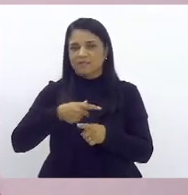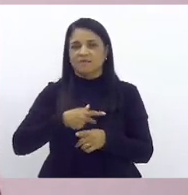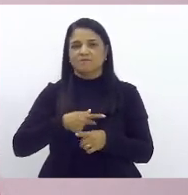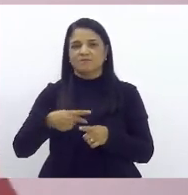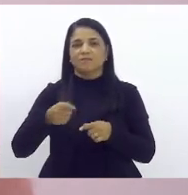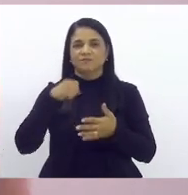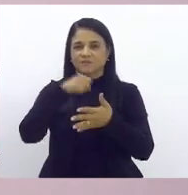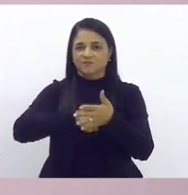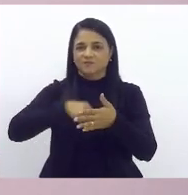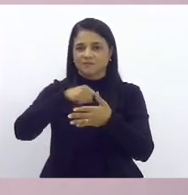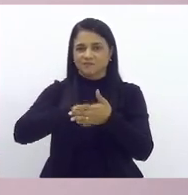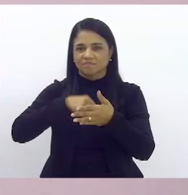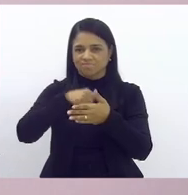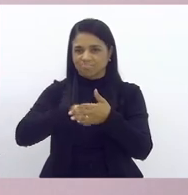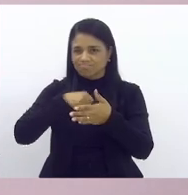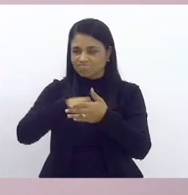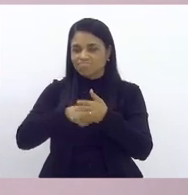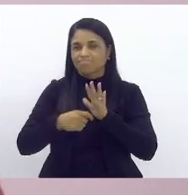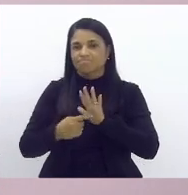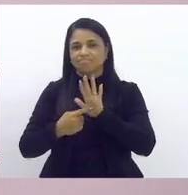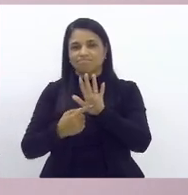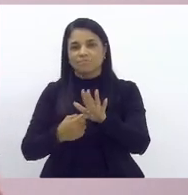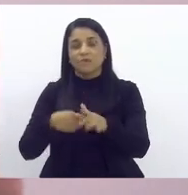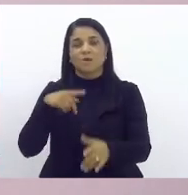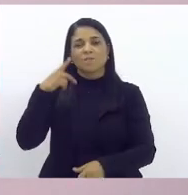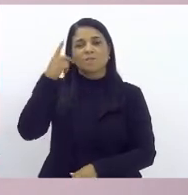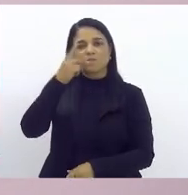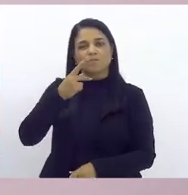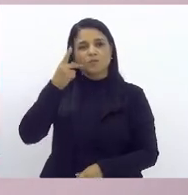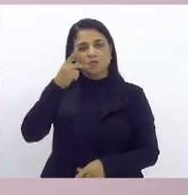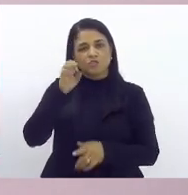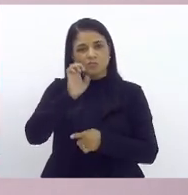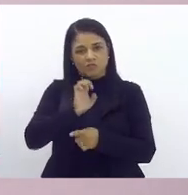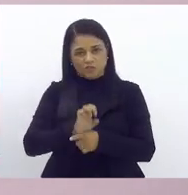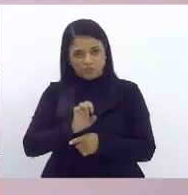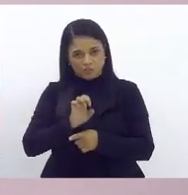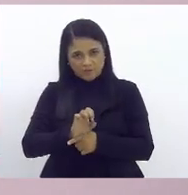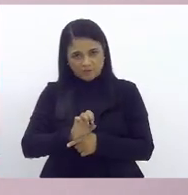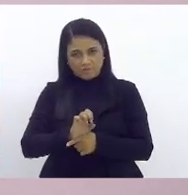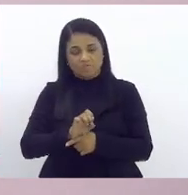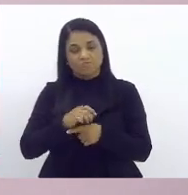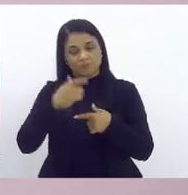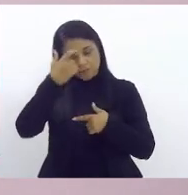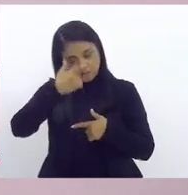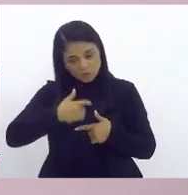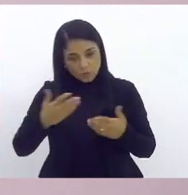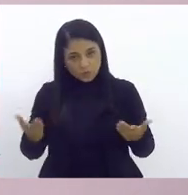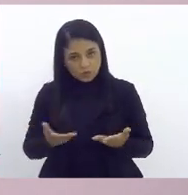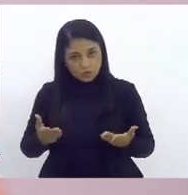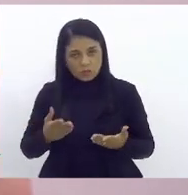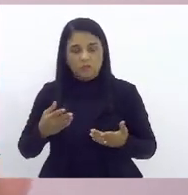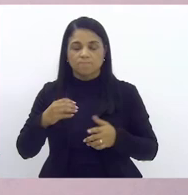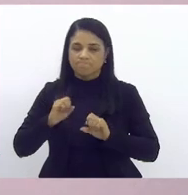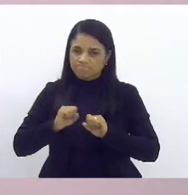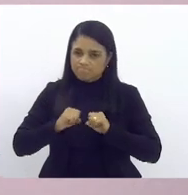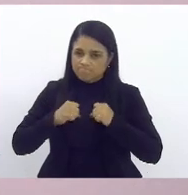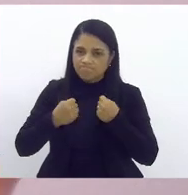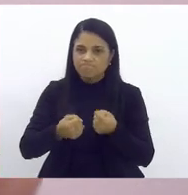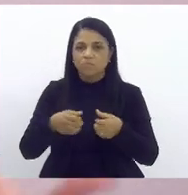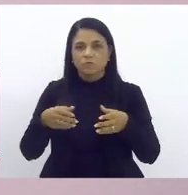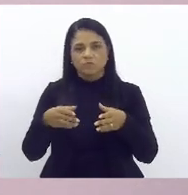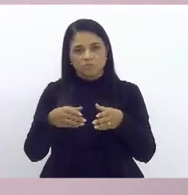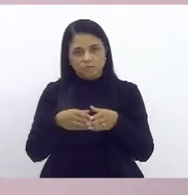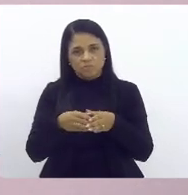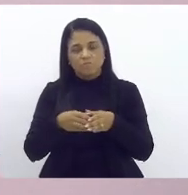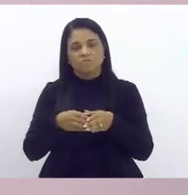luta, ela tem que ser, sim, uma política de Estado. Por isso que a gente está aqui nesse esforço coletivo e